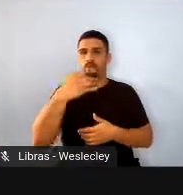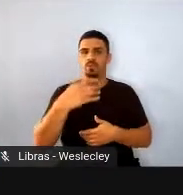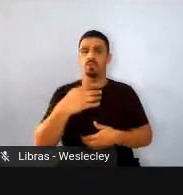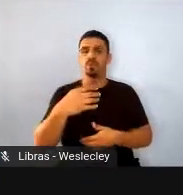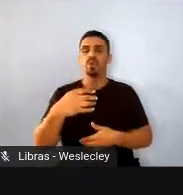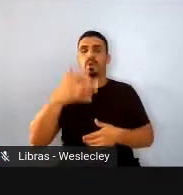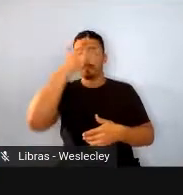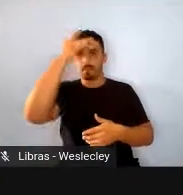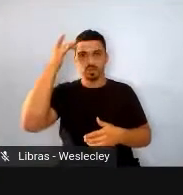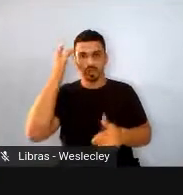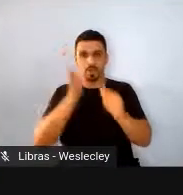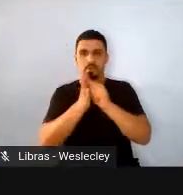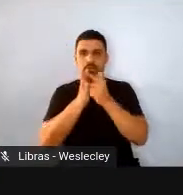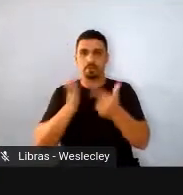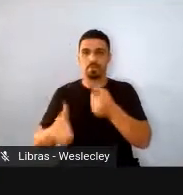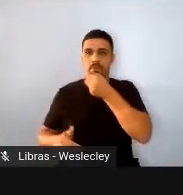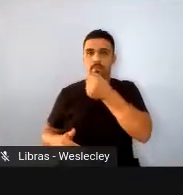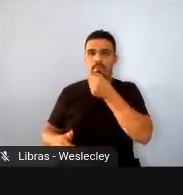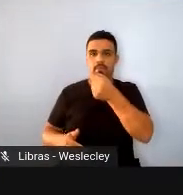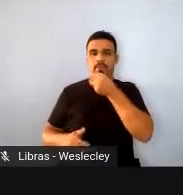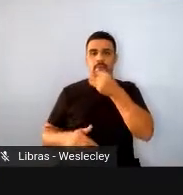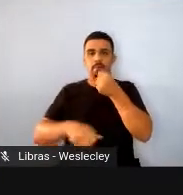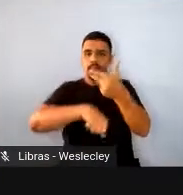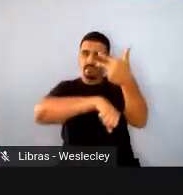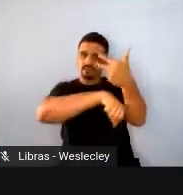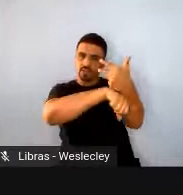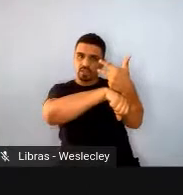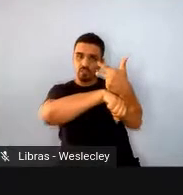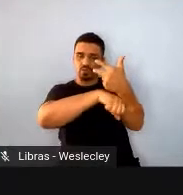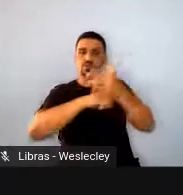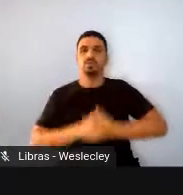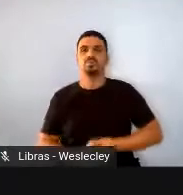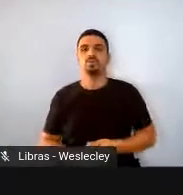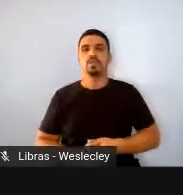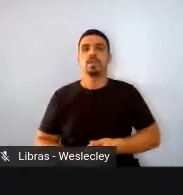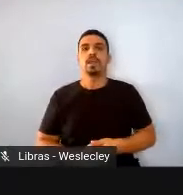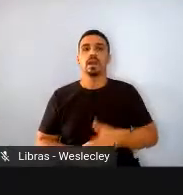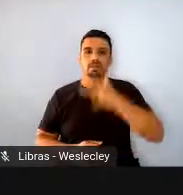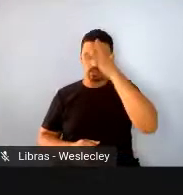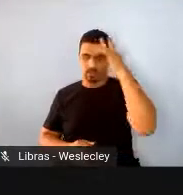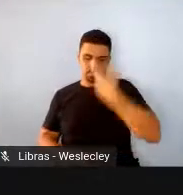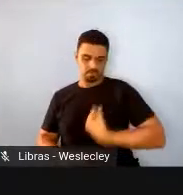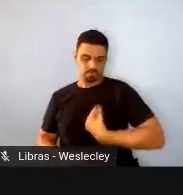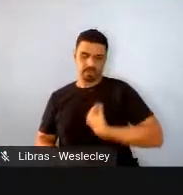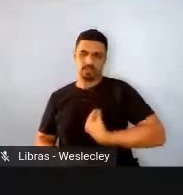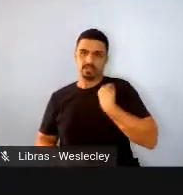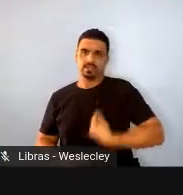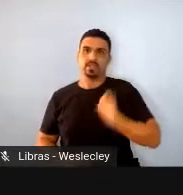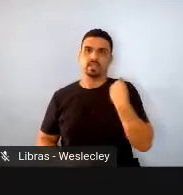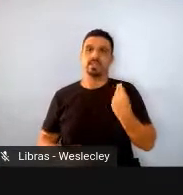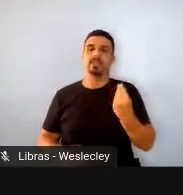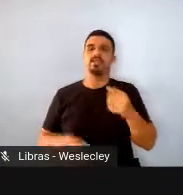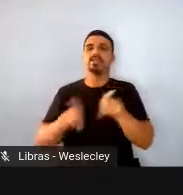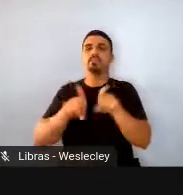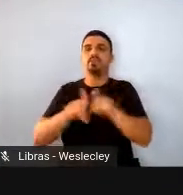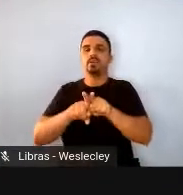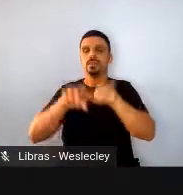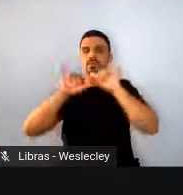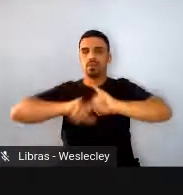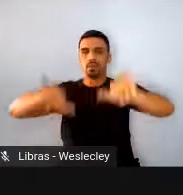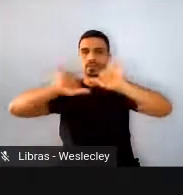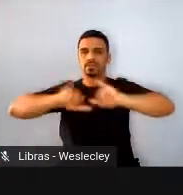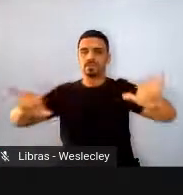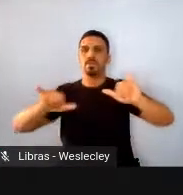interfere a informação que chega na pessoa, tá, gente? Dependendo de onde está o jornalista, e se há a presença do jornalista, o conteúdo também que chega, né? Também